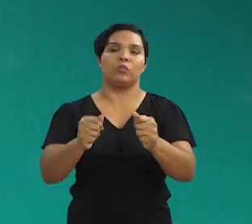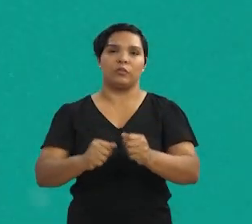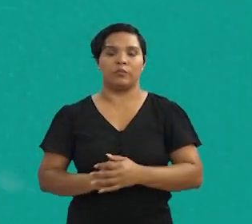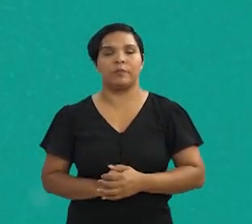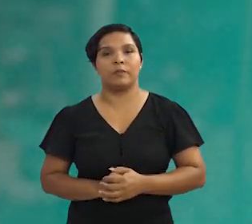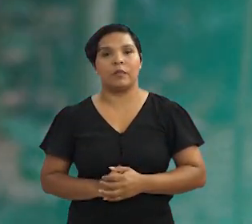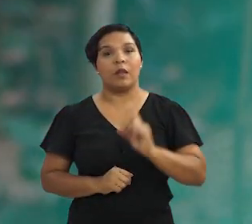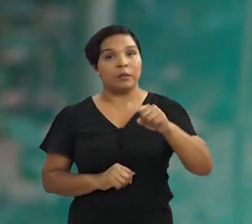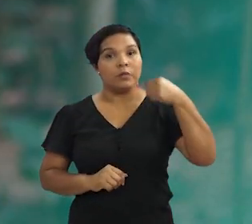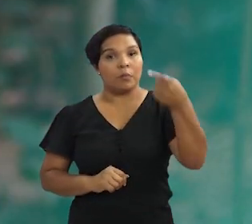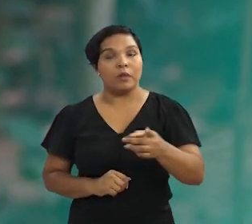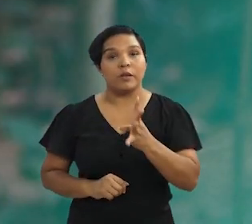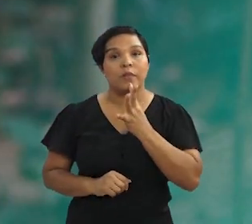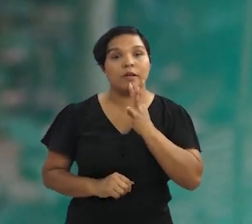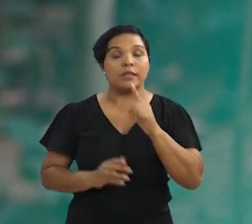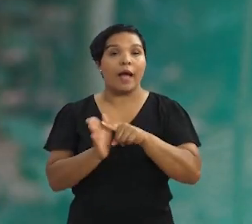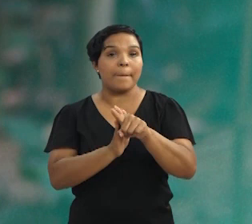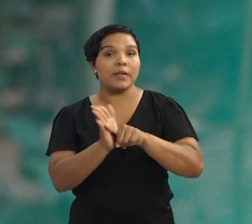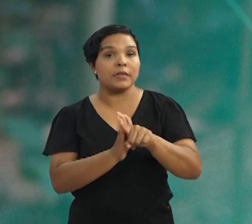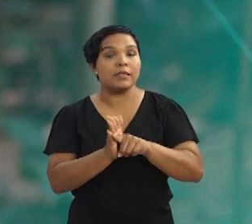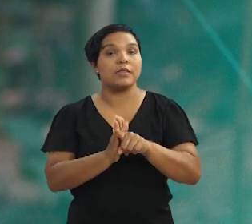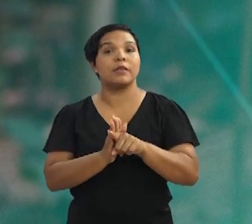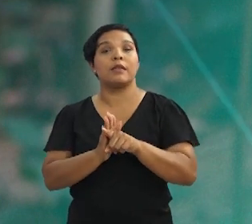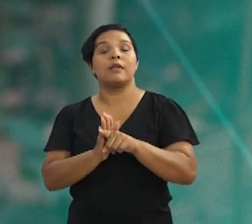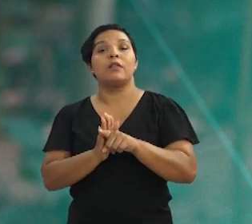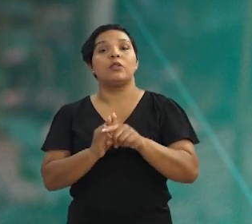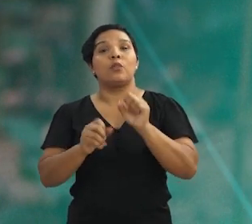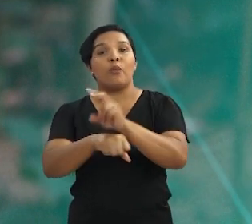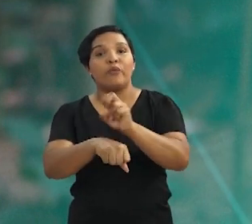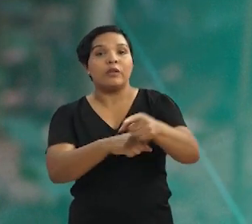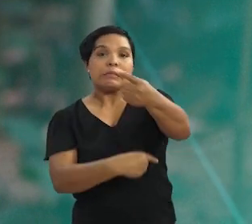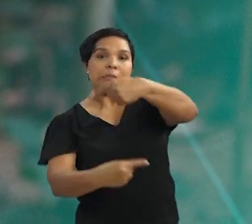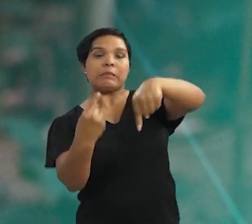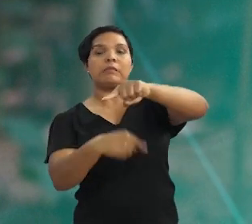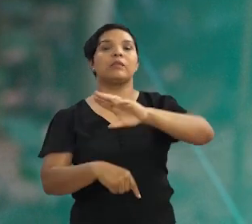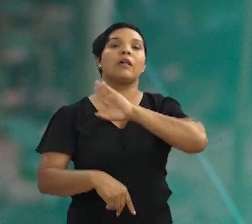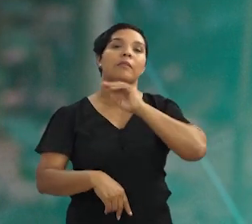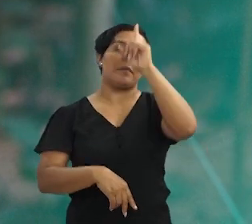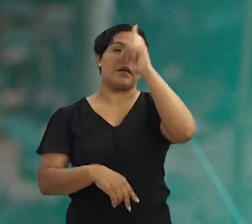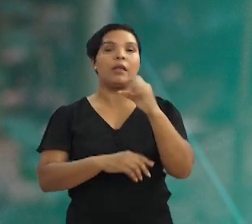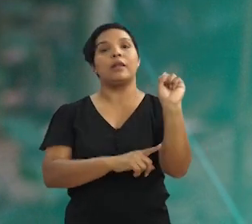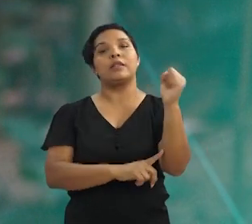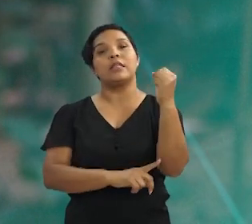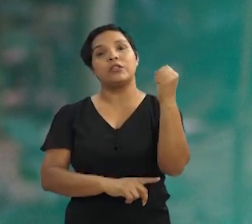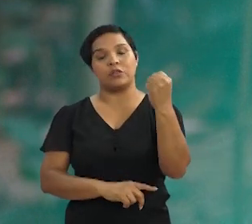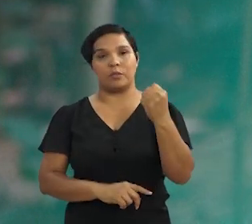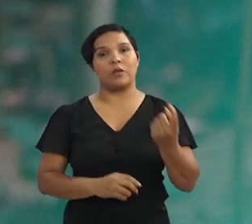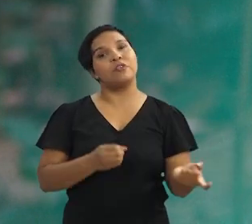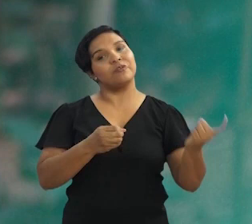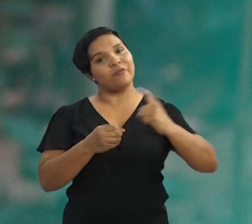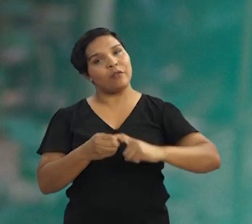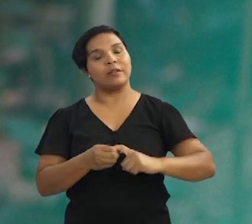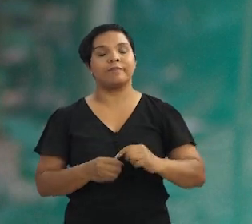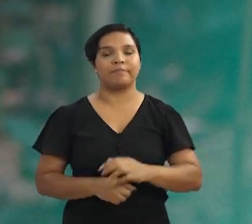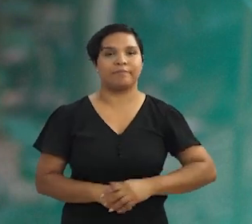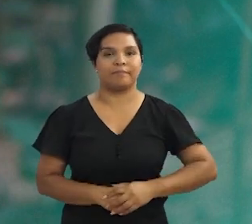coletivo. No próximo bloco, vamos conhecer uma pesquisa que investiga a circulação do vírus da febre amarela em Sergipe. Não saia